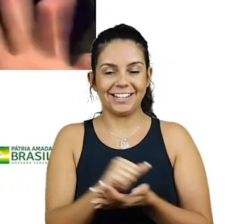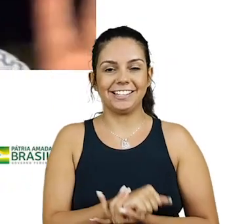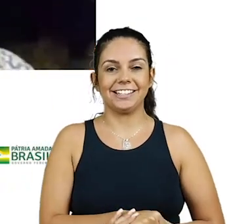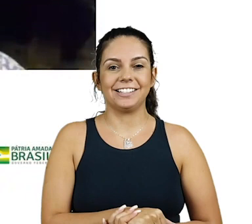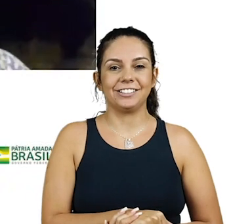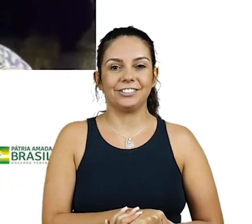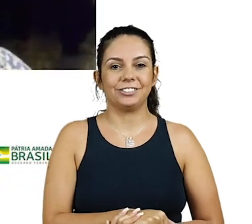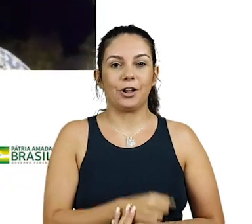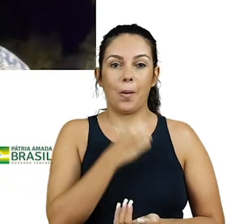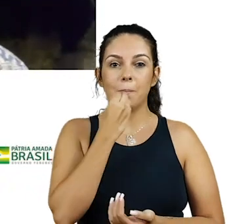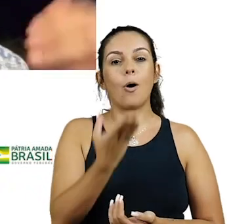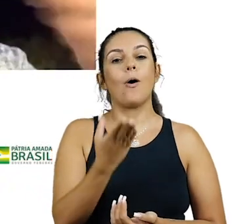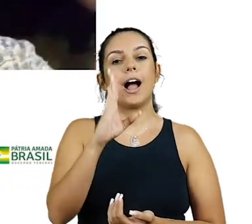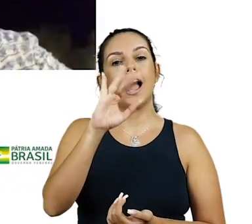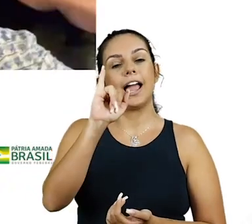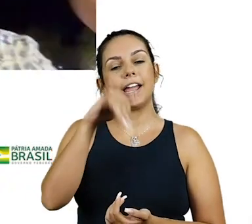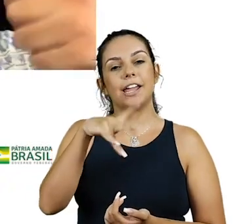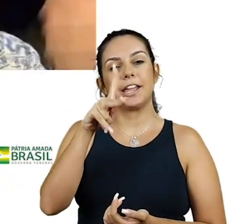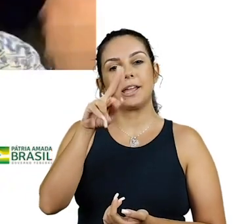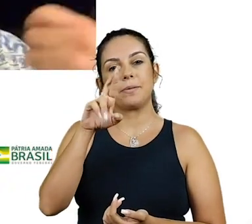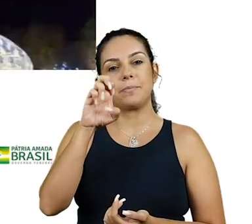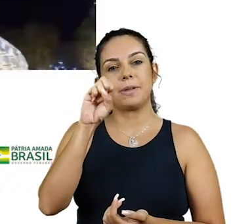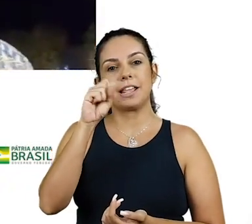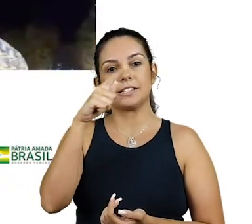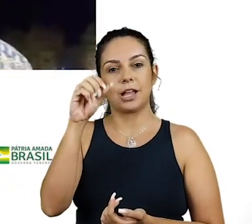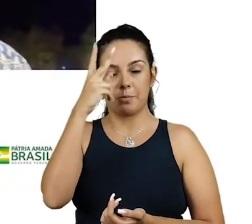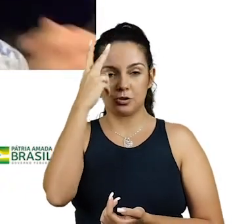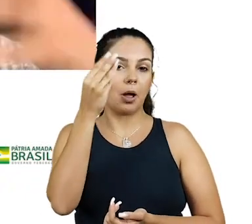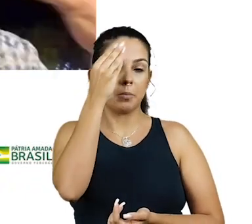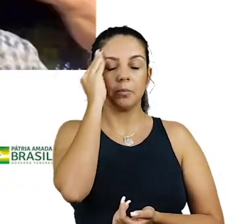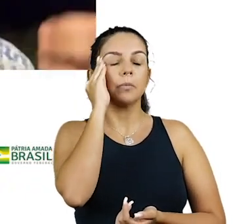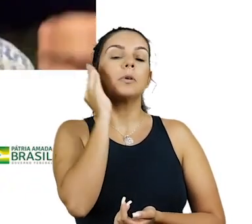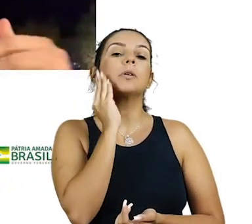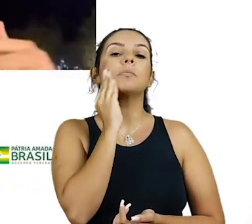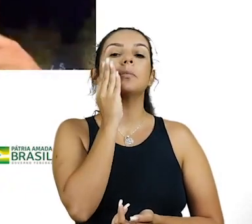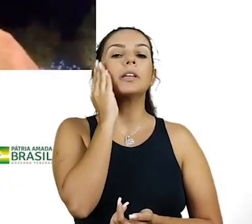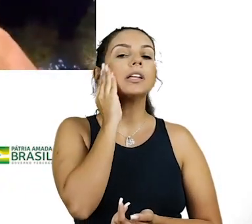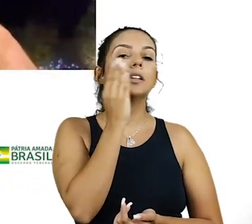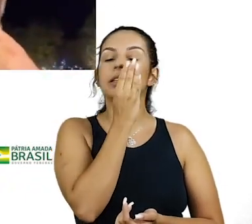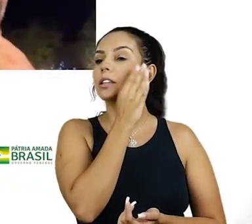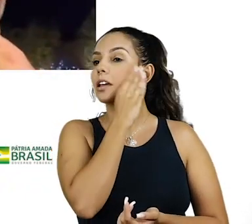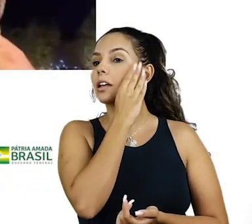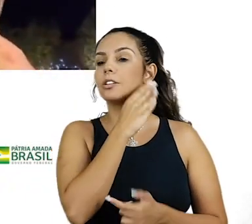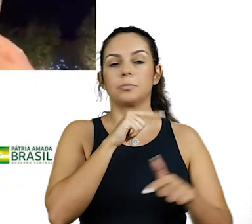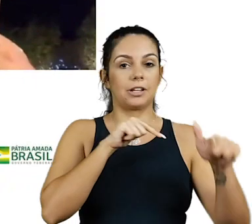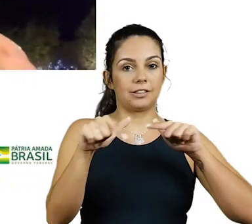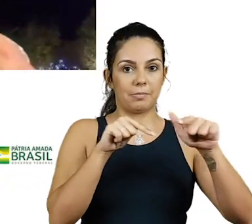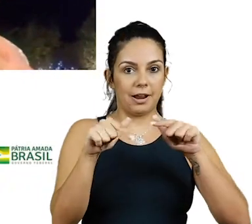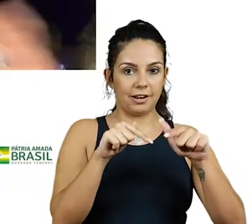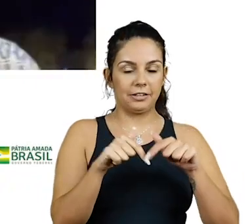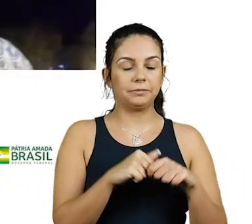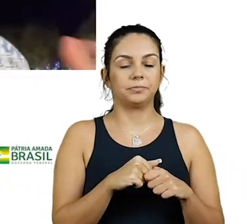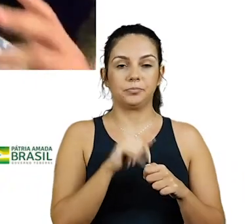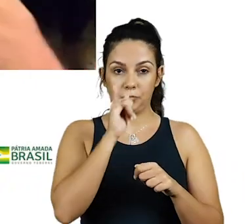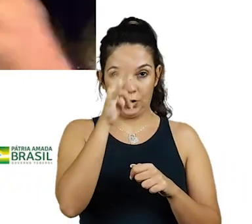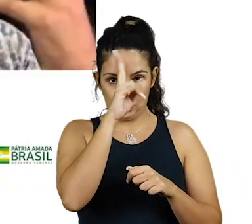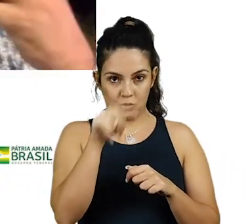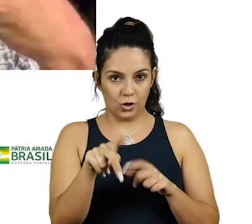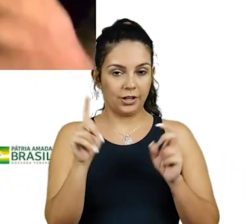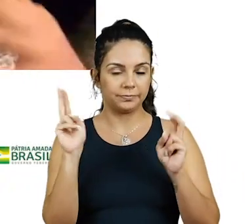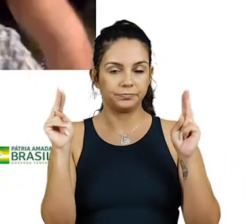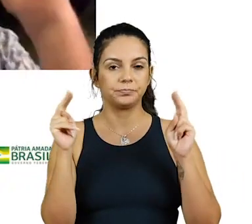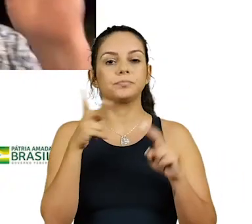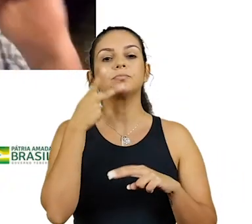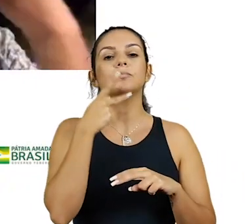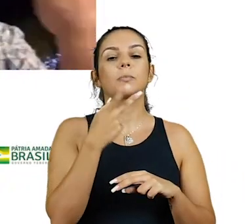chama Boa Impressão, que é uma pessoa se maquiando para uma entrevista de trabalho e caprichando nos olhos ali. E eu falei, bom, eu queria